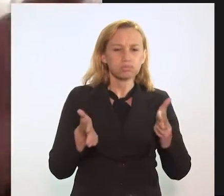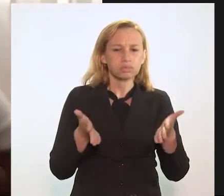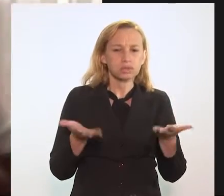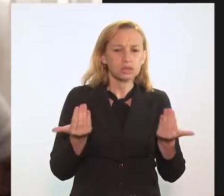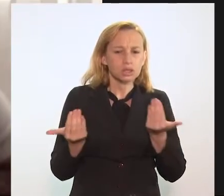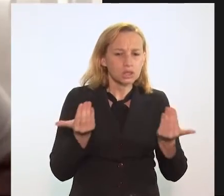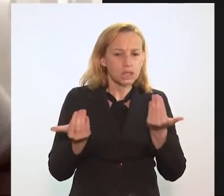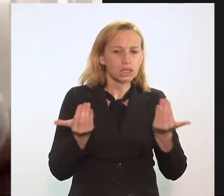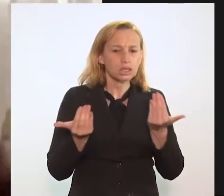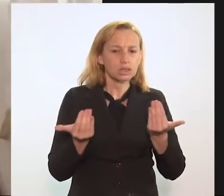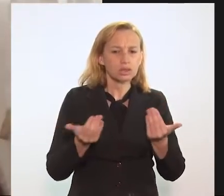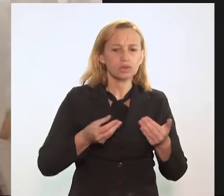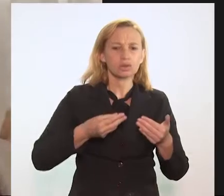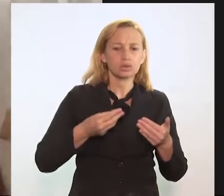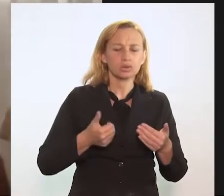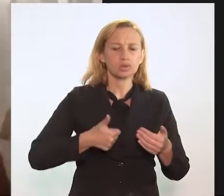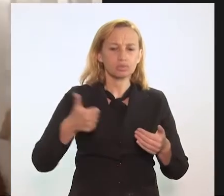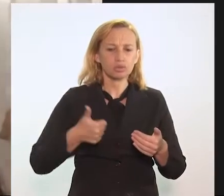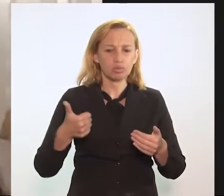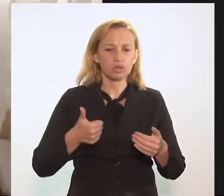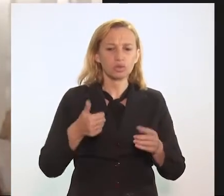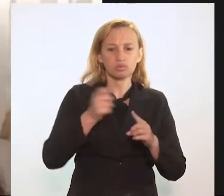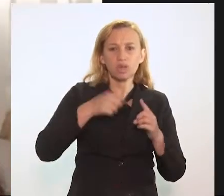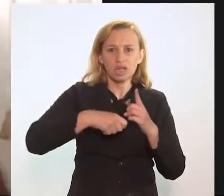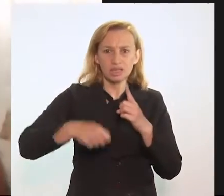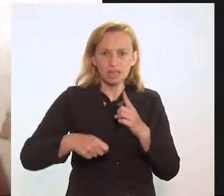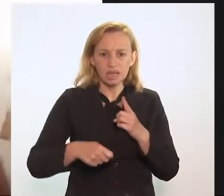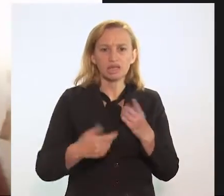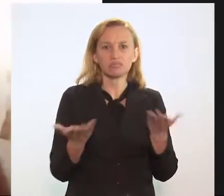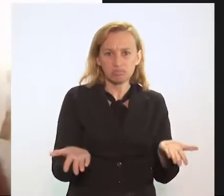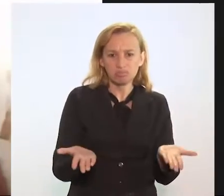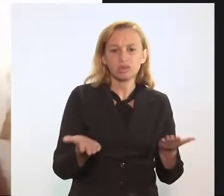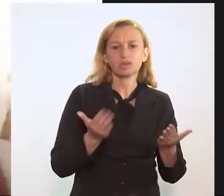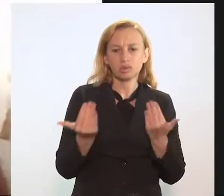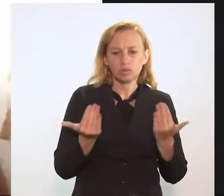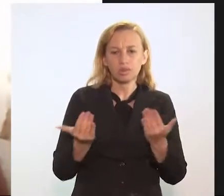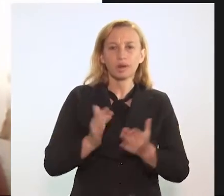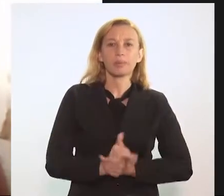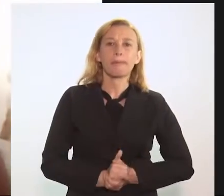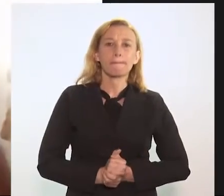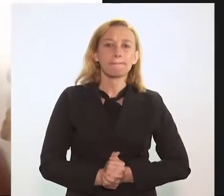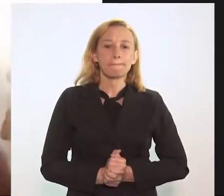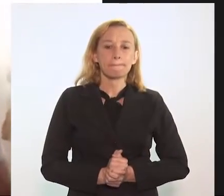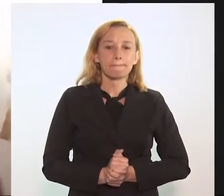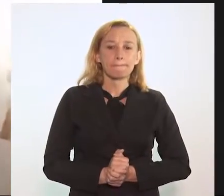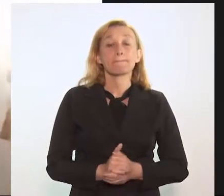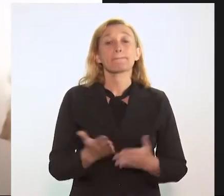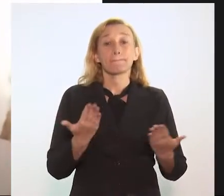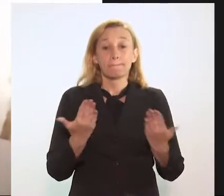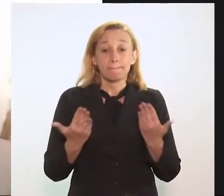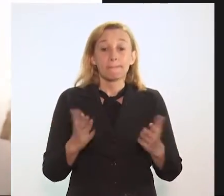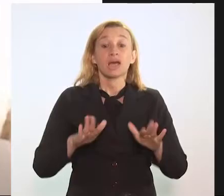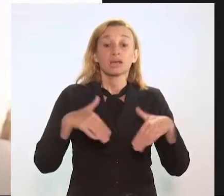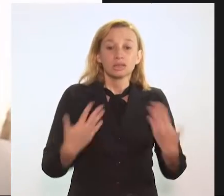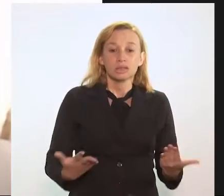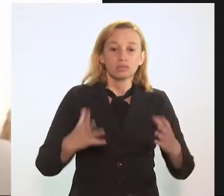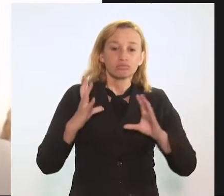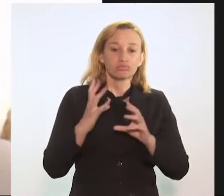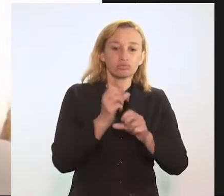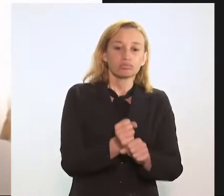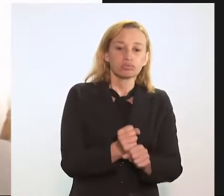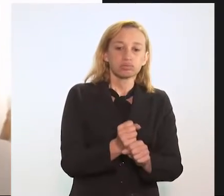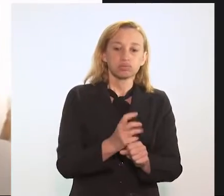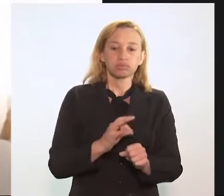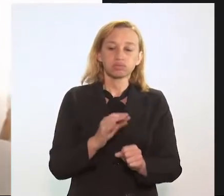Comparando aí os primeiros semestres, né, como a gente tem a dado dessa comparabilidade, para essa comparação, então o